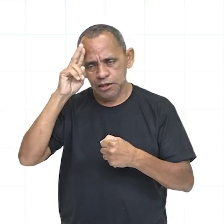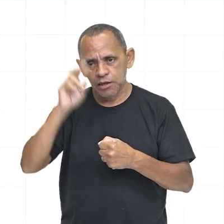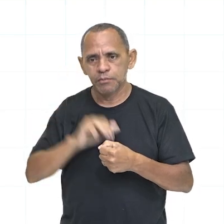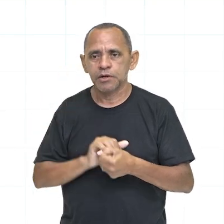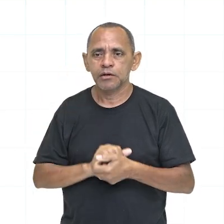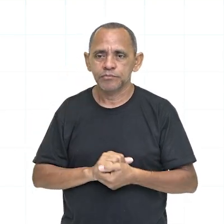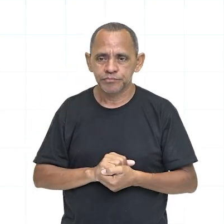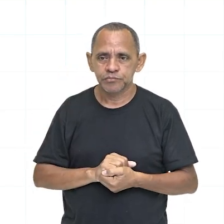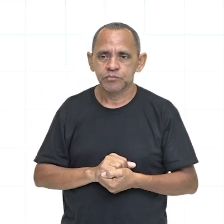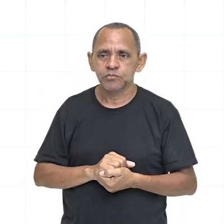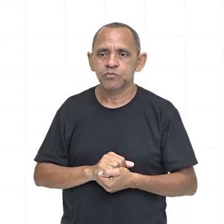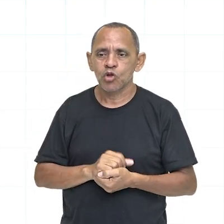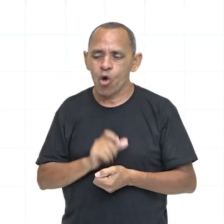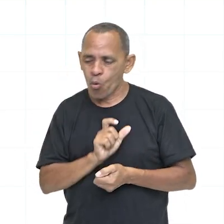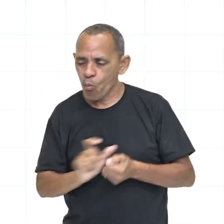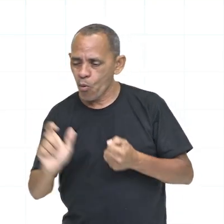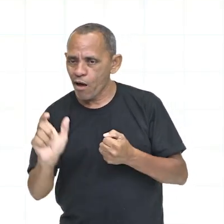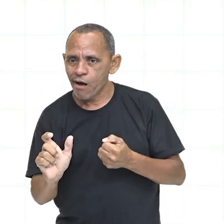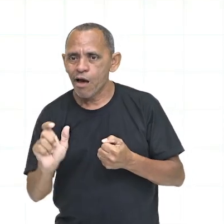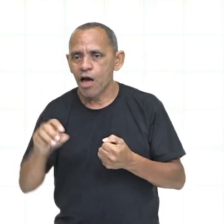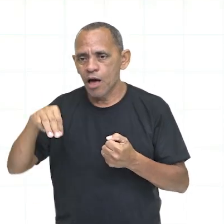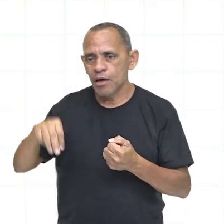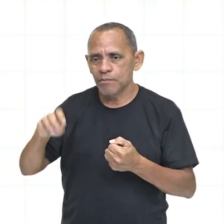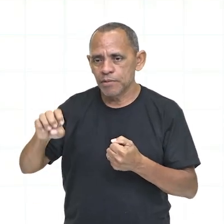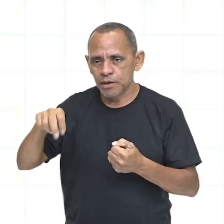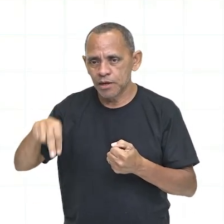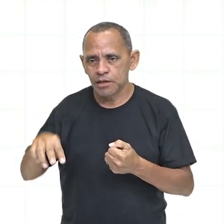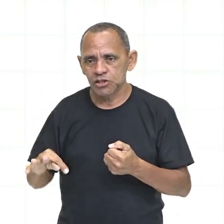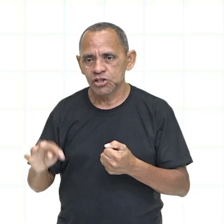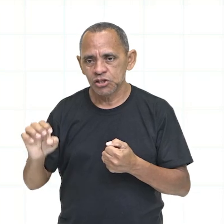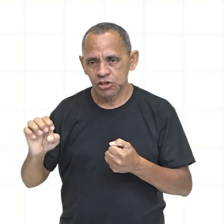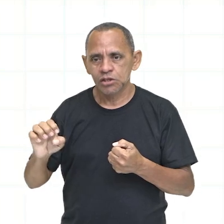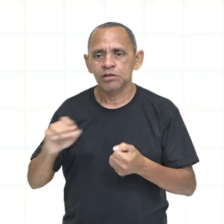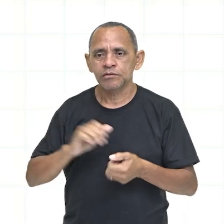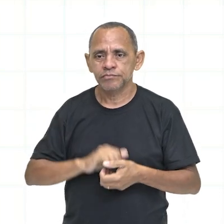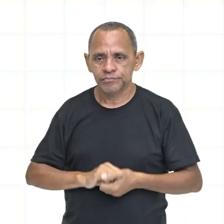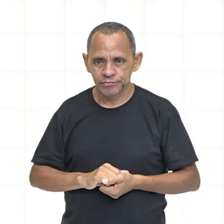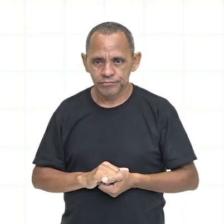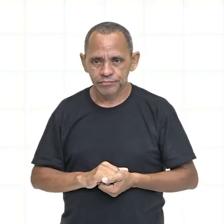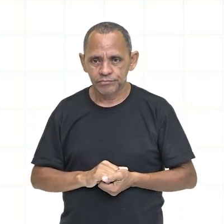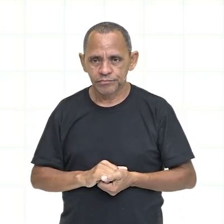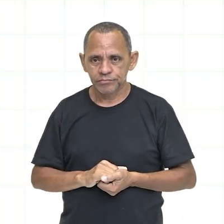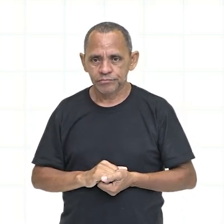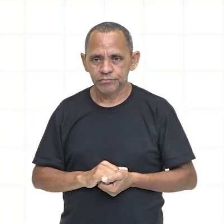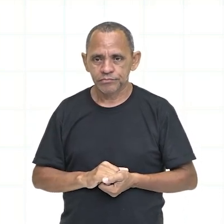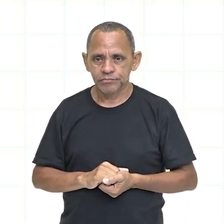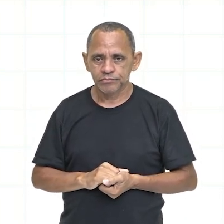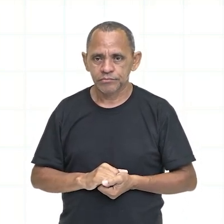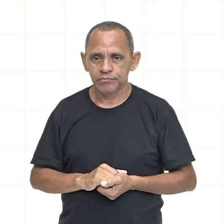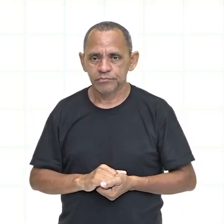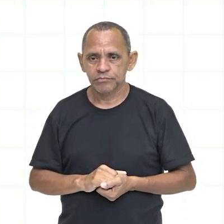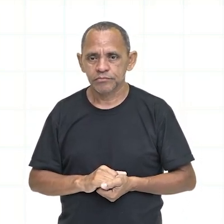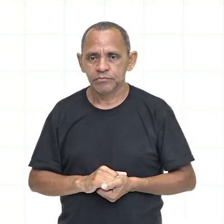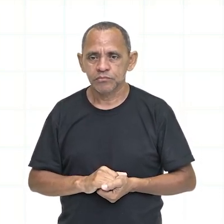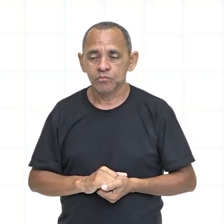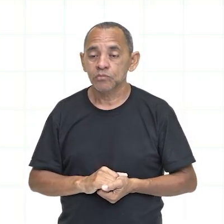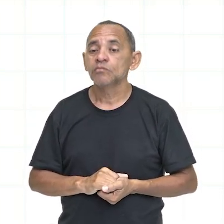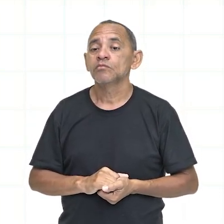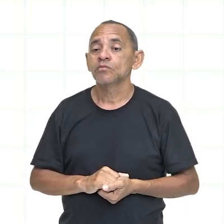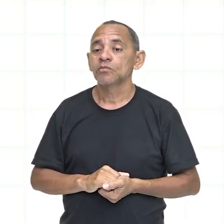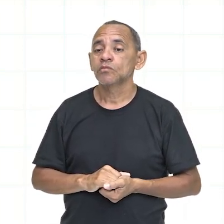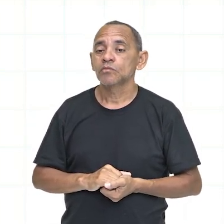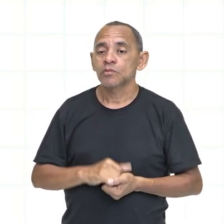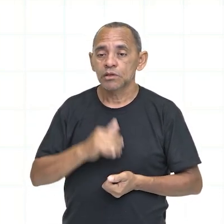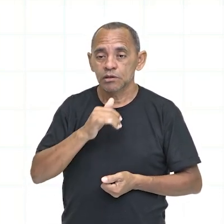advérbios em língua inglesa com terminação em ly, tá? Então, há essa correlação aqui. Outro exemplo, slow